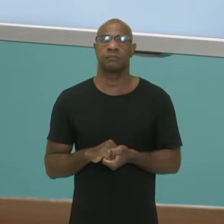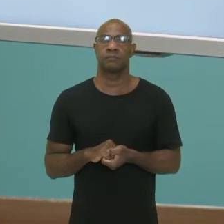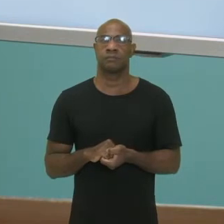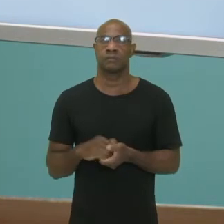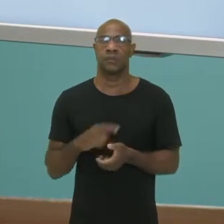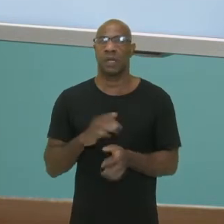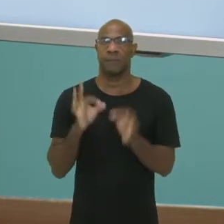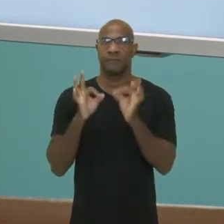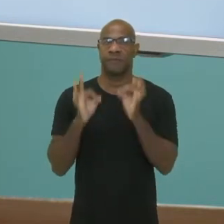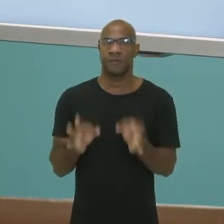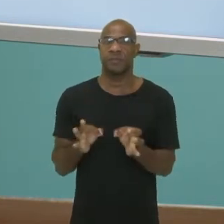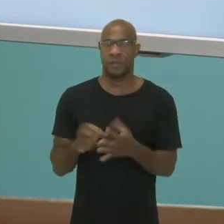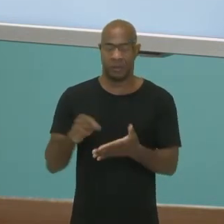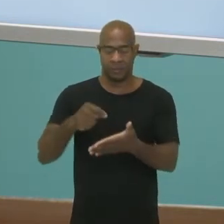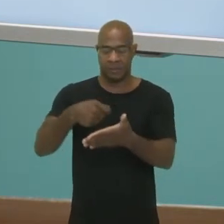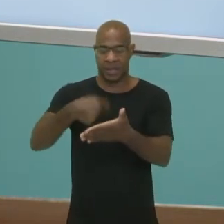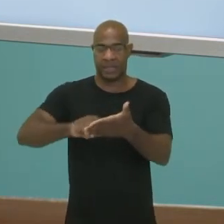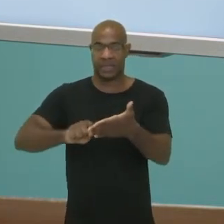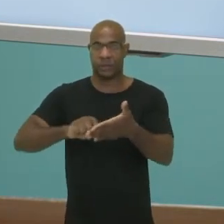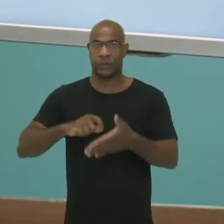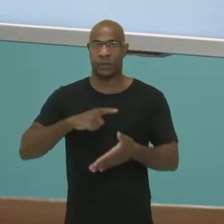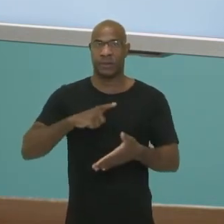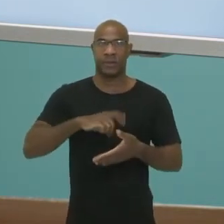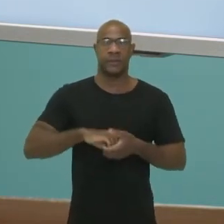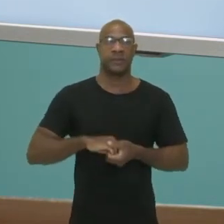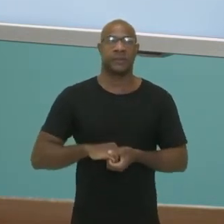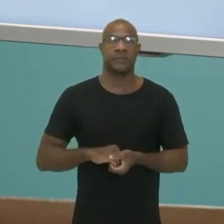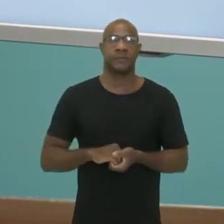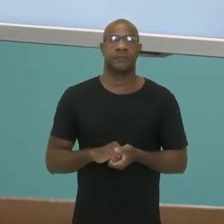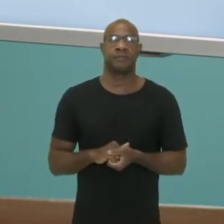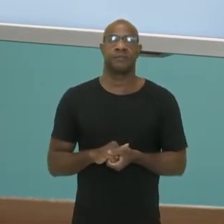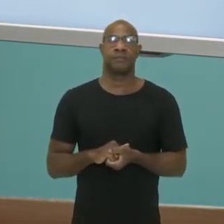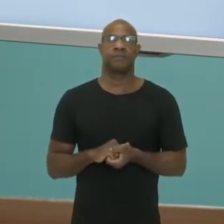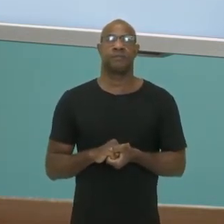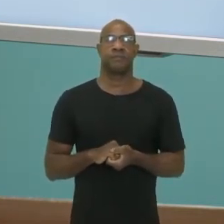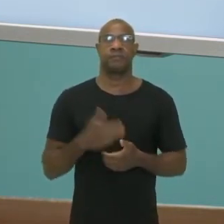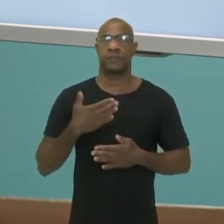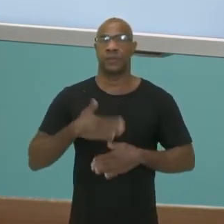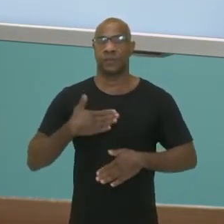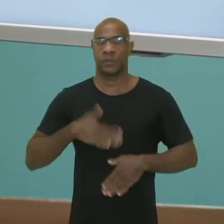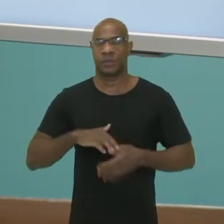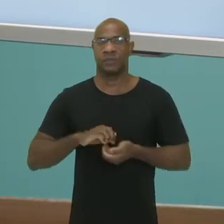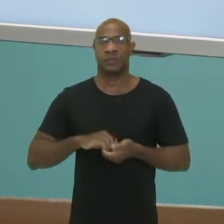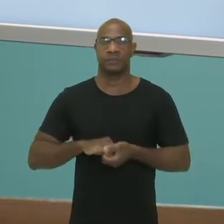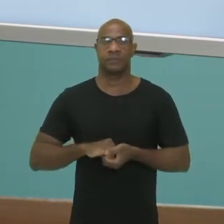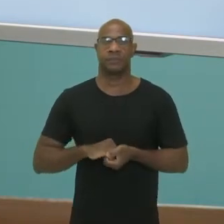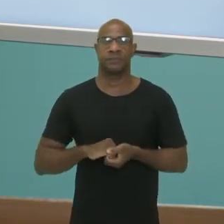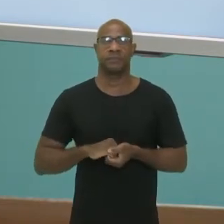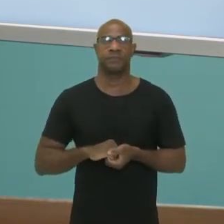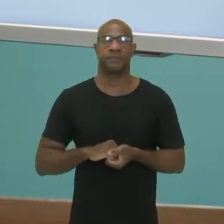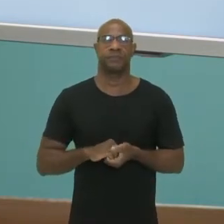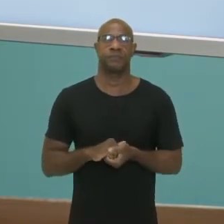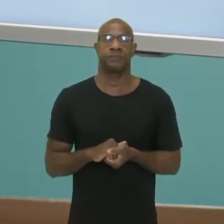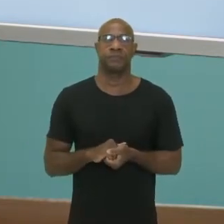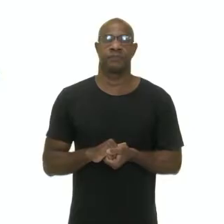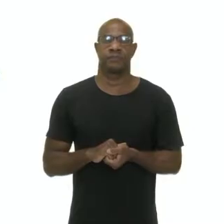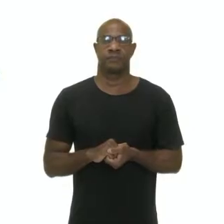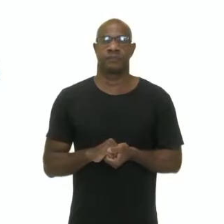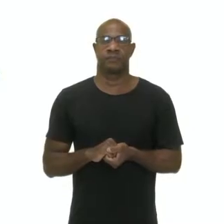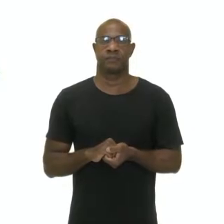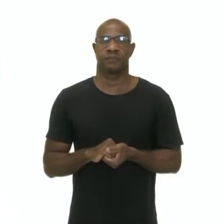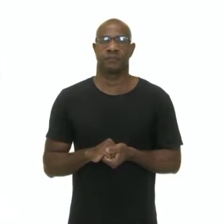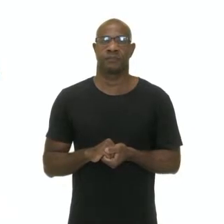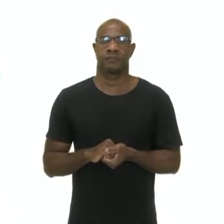firma é a assinatura, certo? Da Mafalda. Tranquilo? Olha lá, la firma cá. Las distintas formas